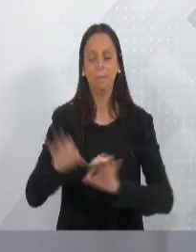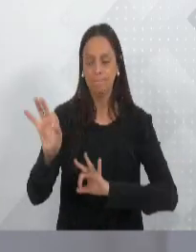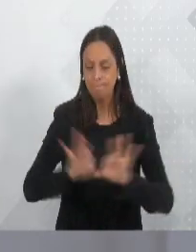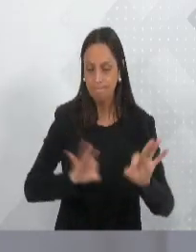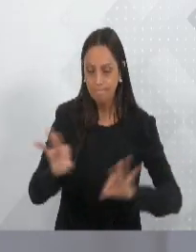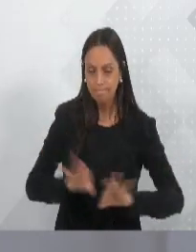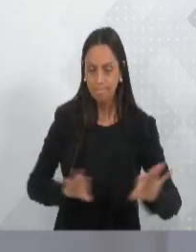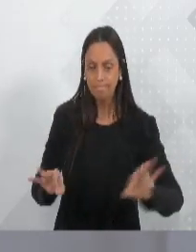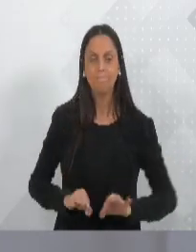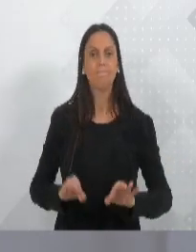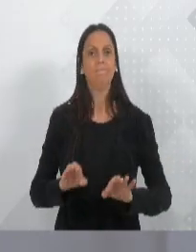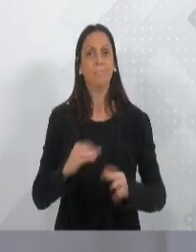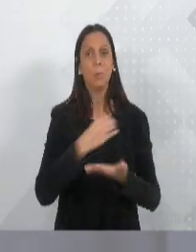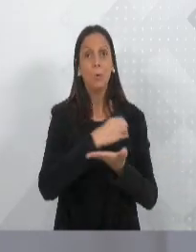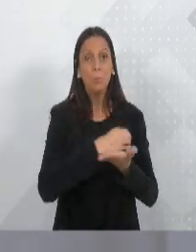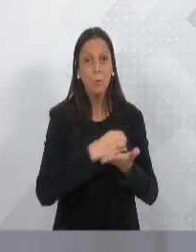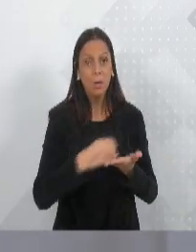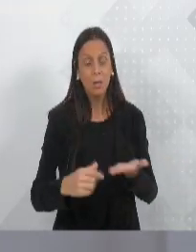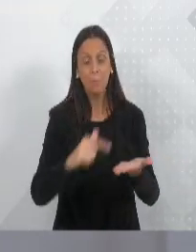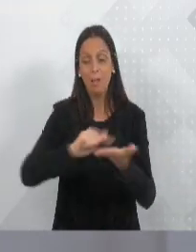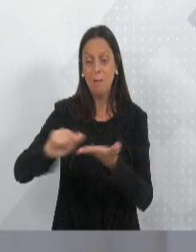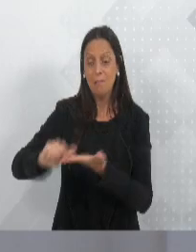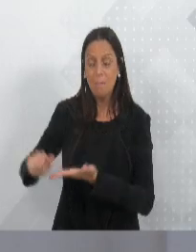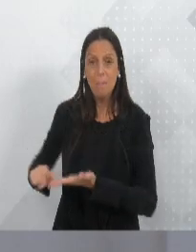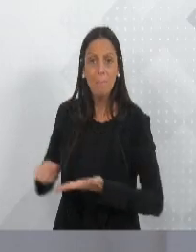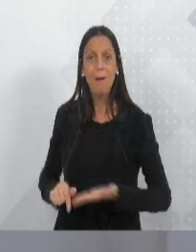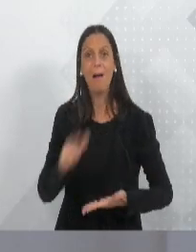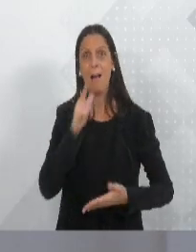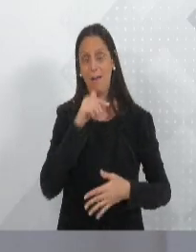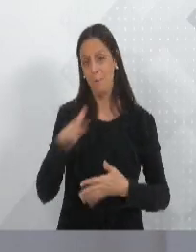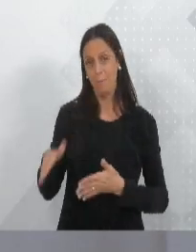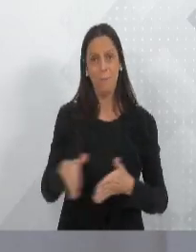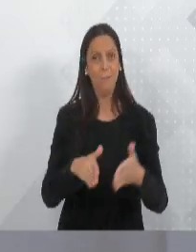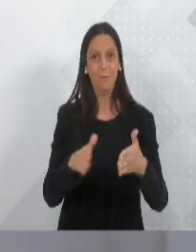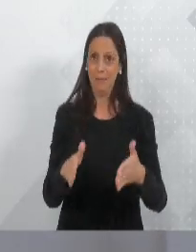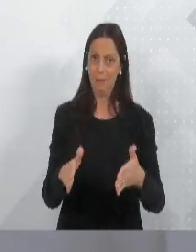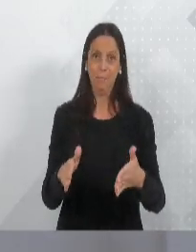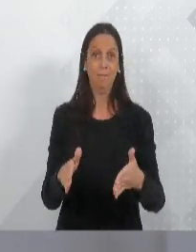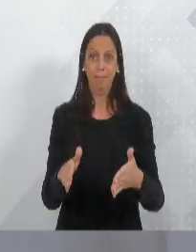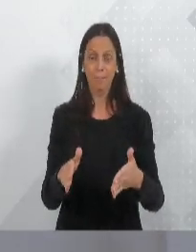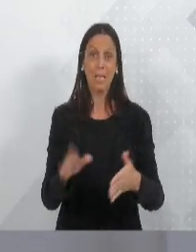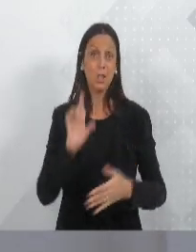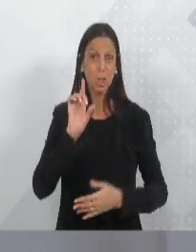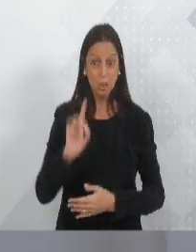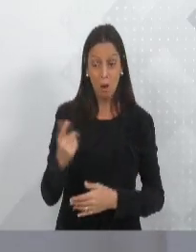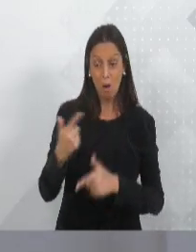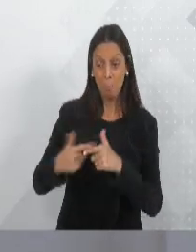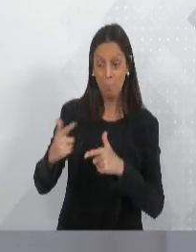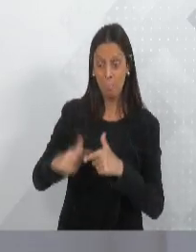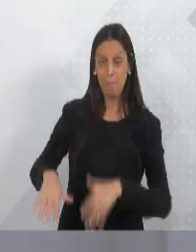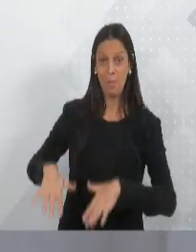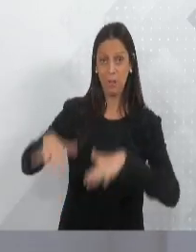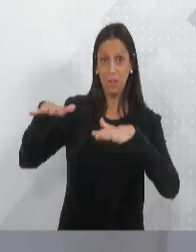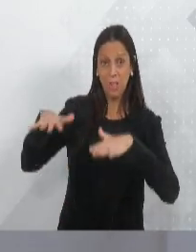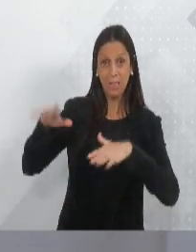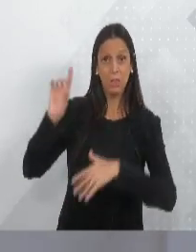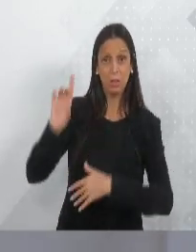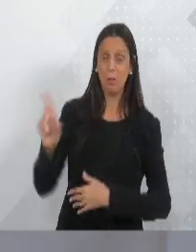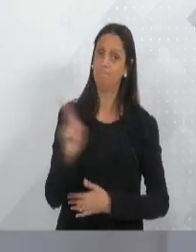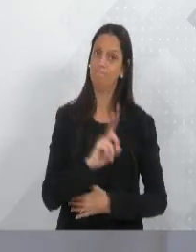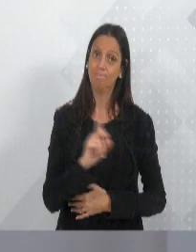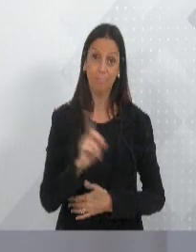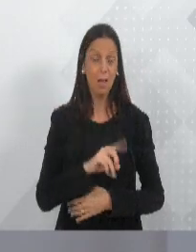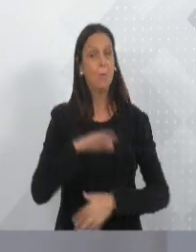limpeza e desassoreamento da maioria das nossas bacias hidrográficas a gente não tem problema só de Enchente a gente tem problema também de enchurrada